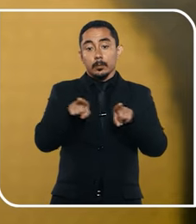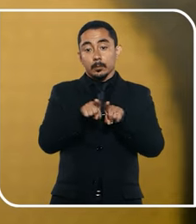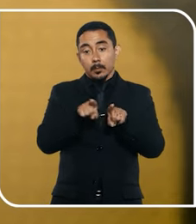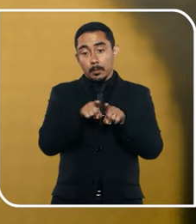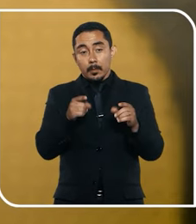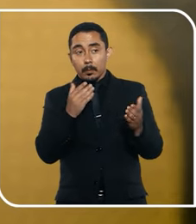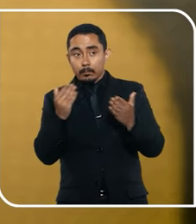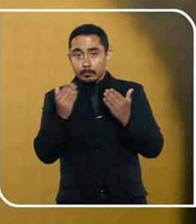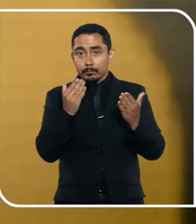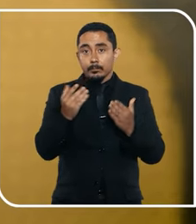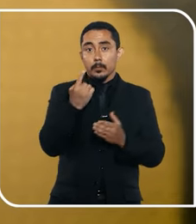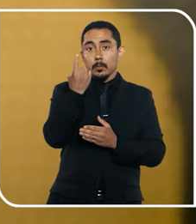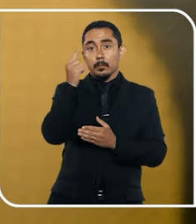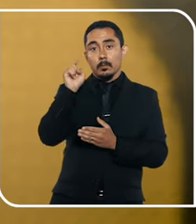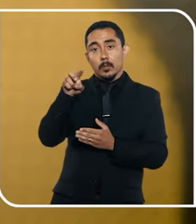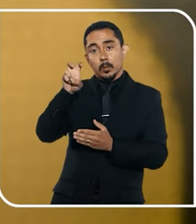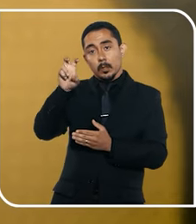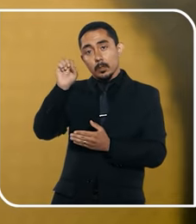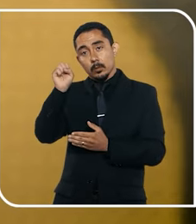aplicação analógica do